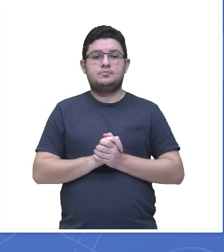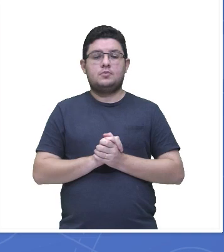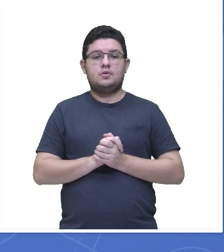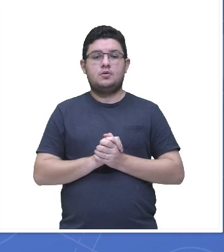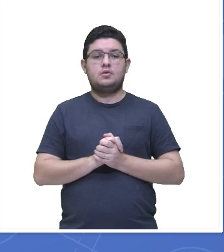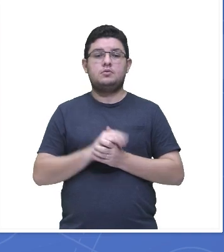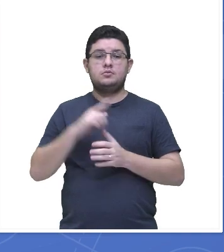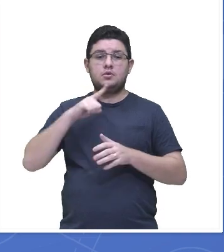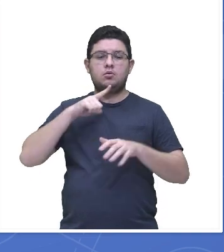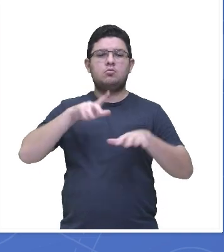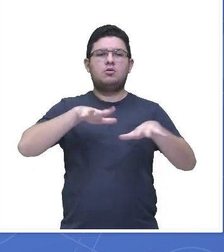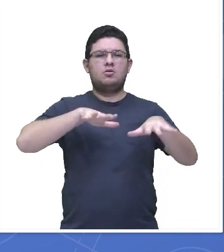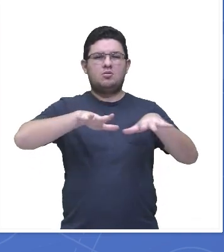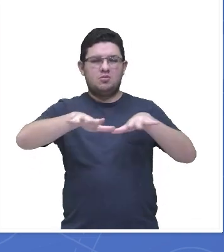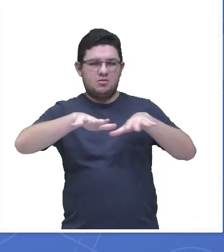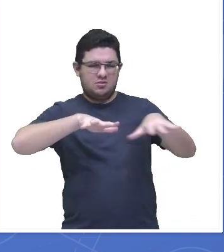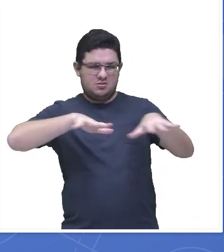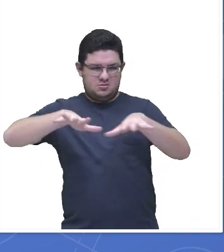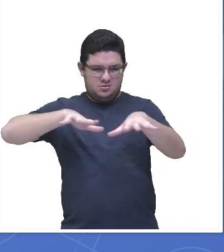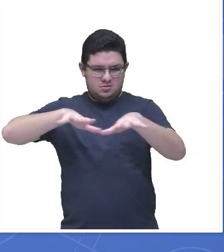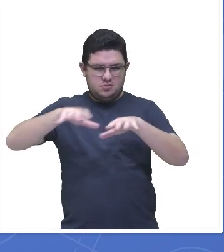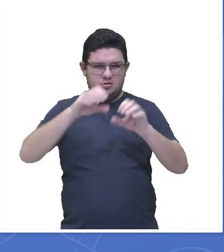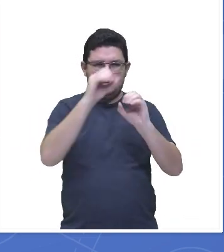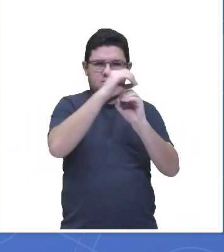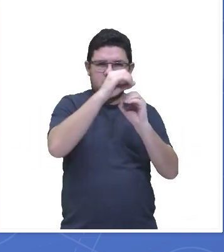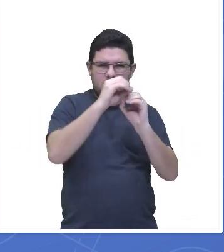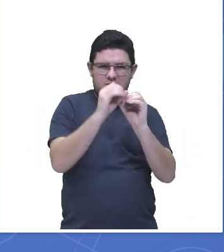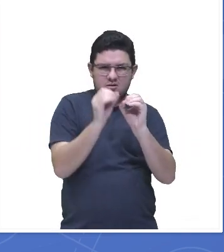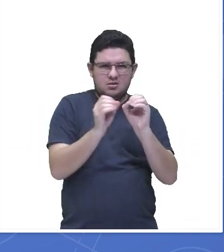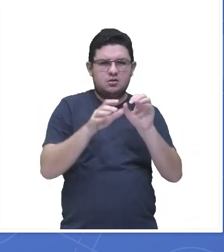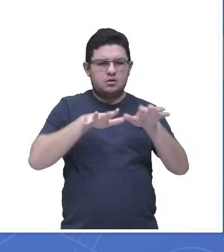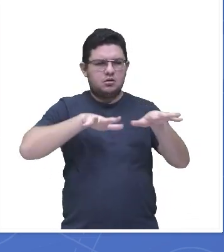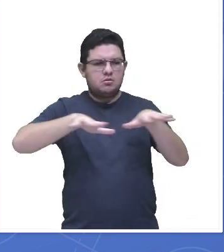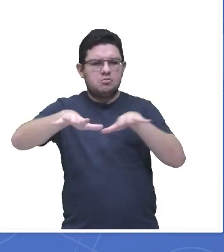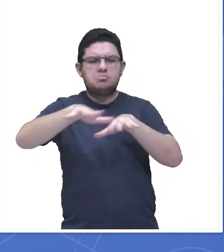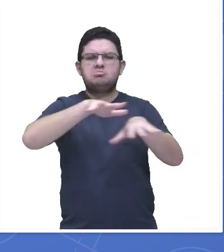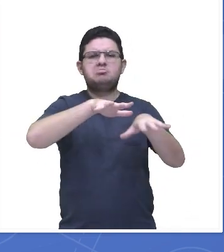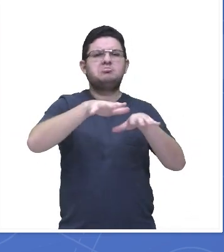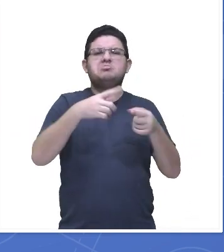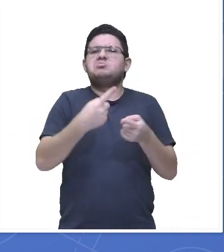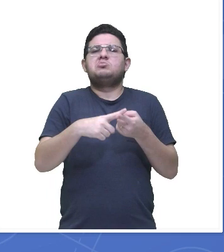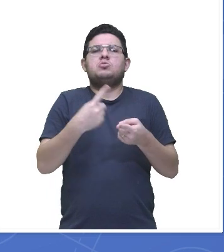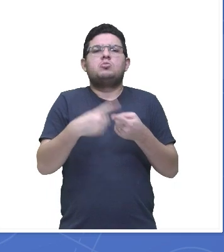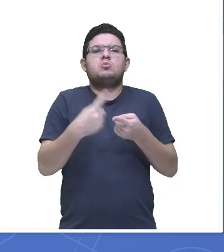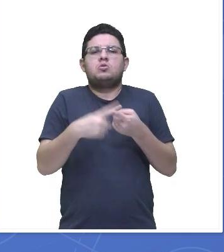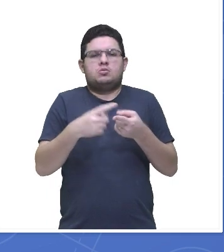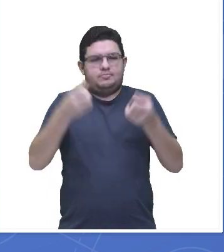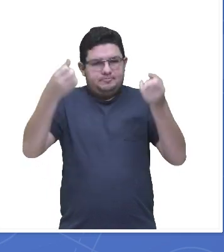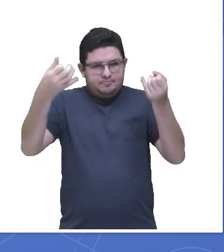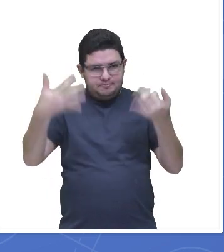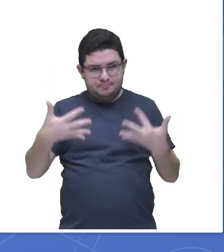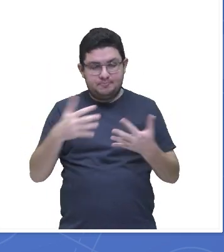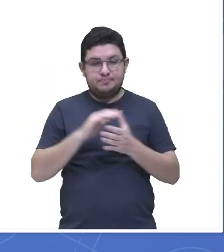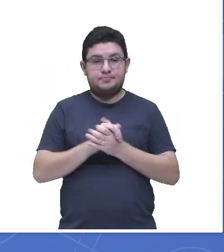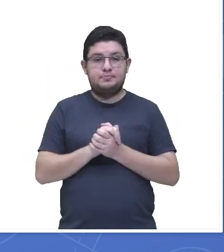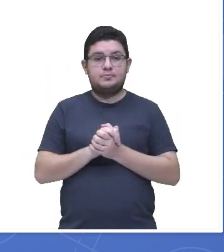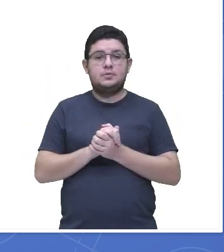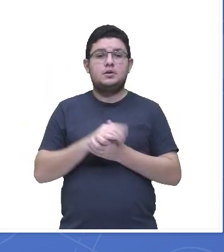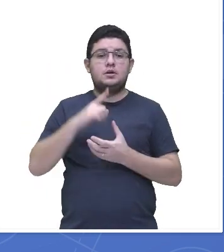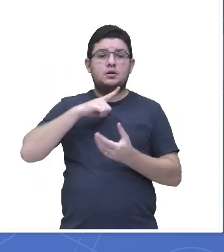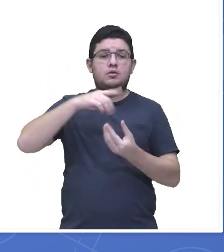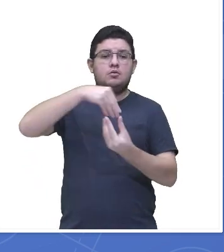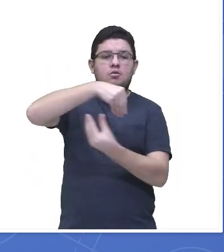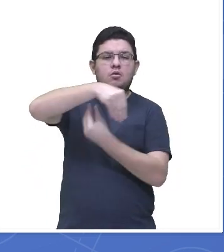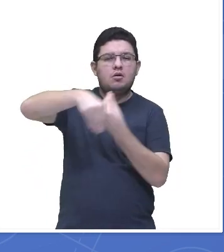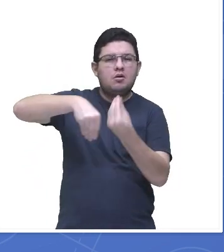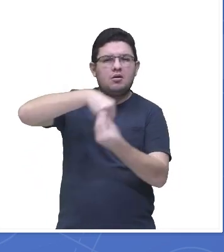esse movimento, né, de massas líquidas, ele acontece pela seguinte razão. Veja que os fluidos que estão mais